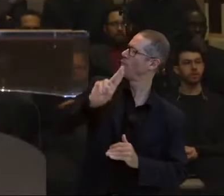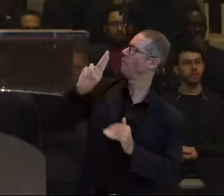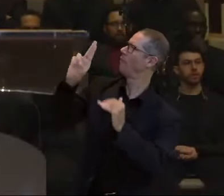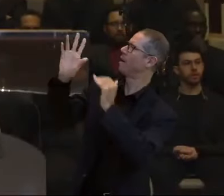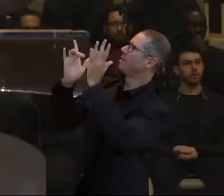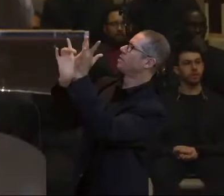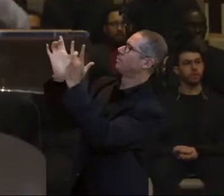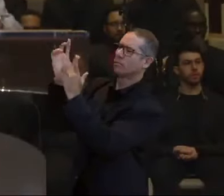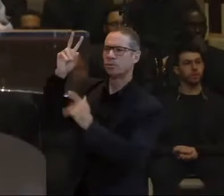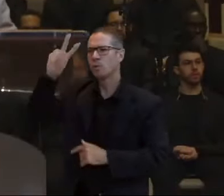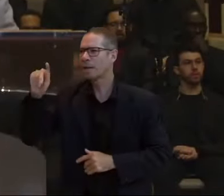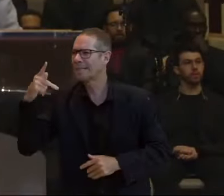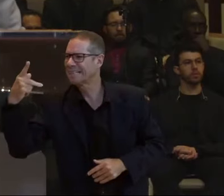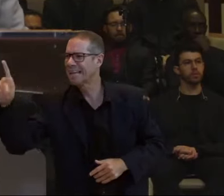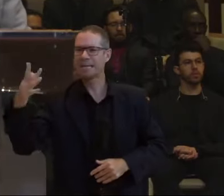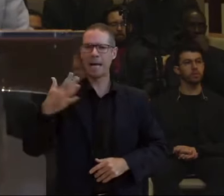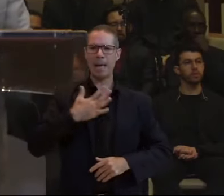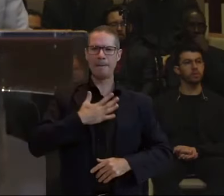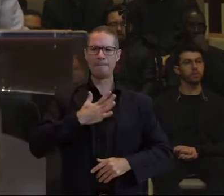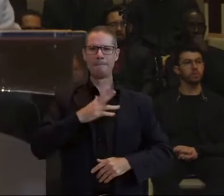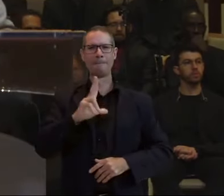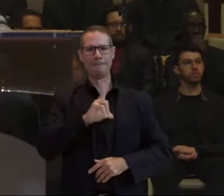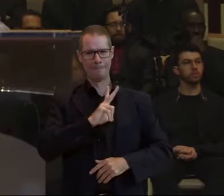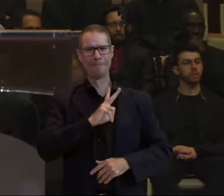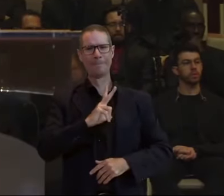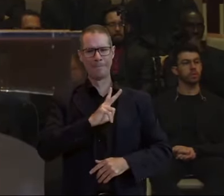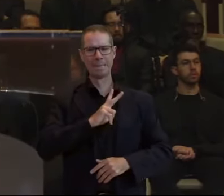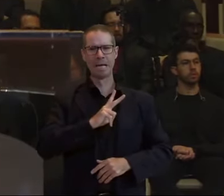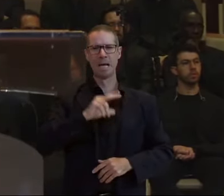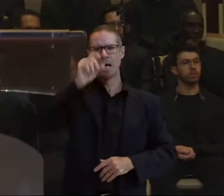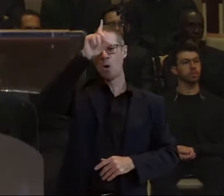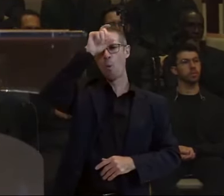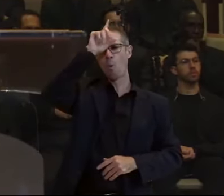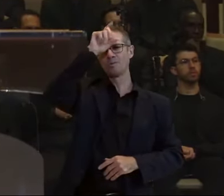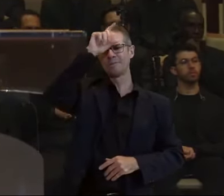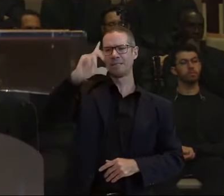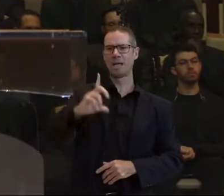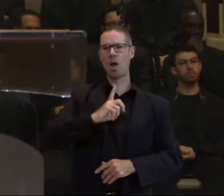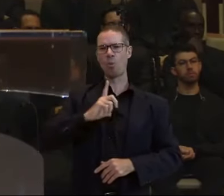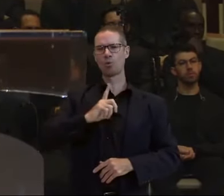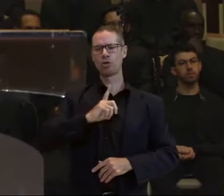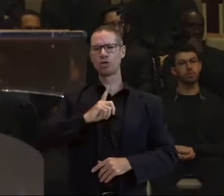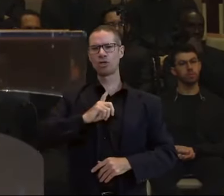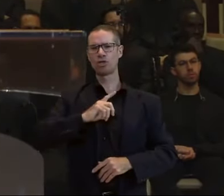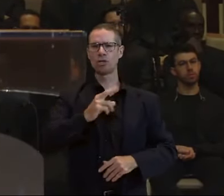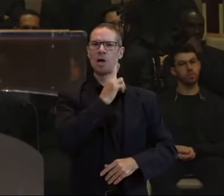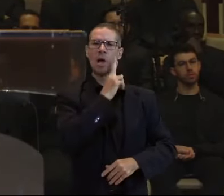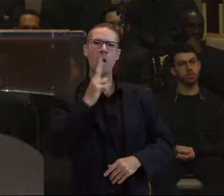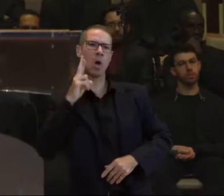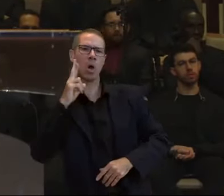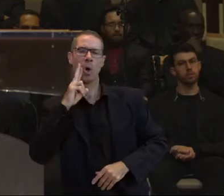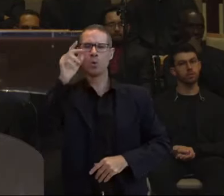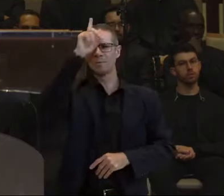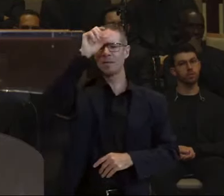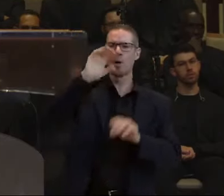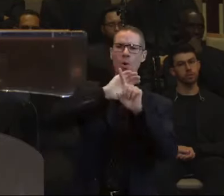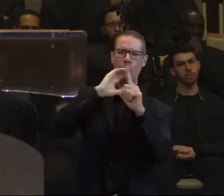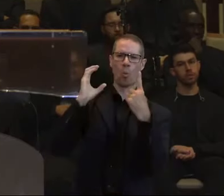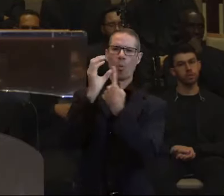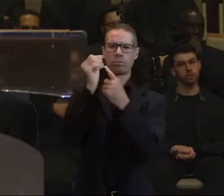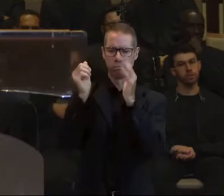a história dela é minha história, né? Lá no hospital, tinha lá na cantina daquele hospital um culto